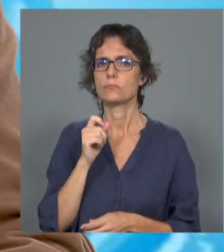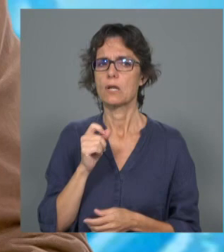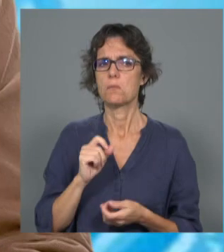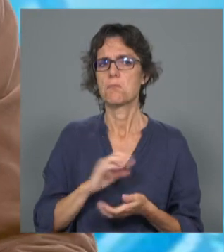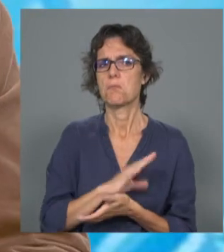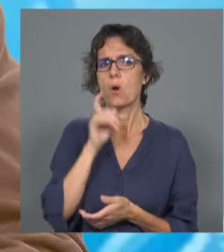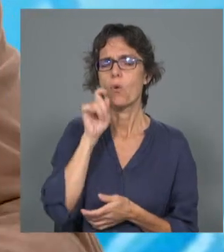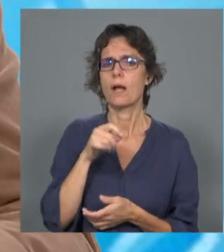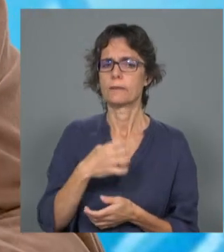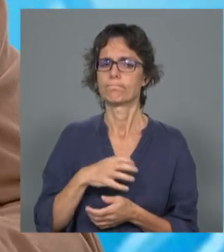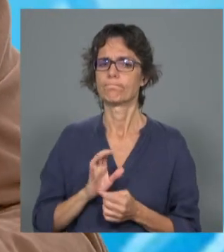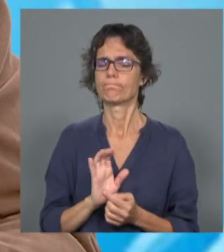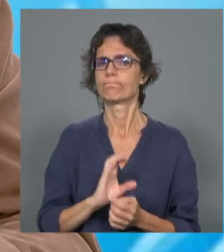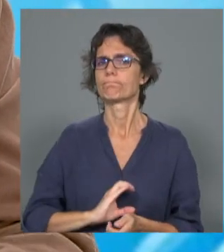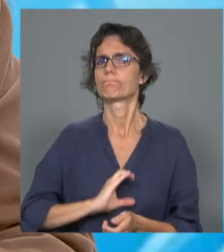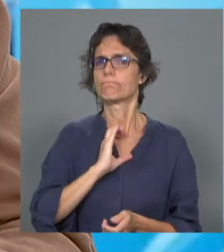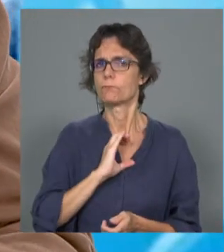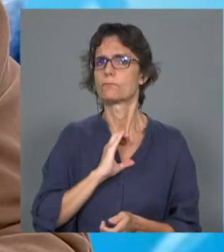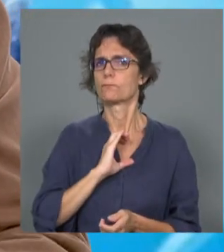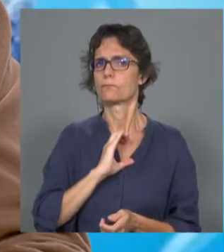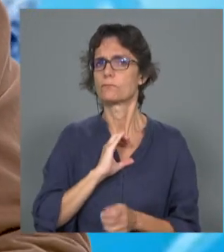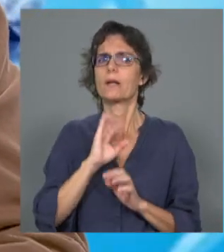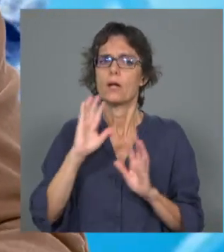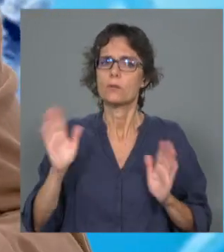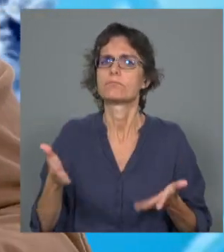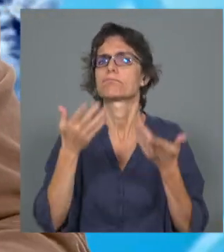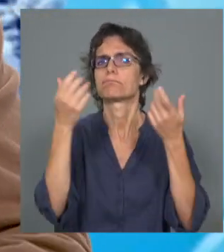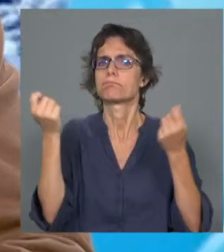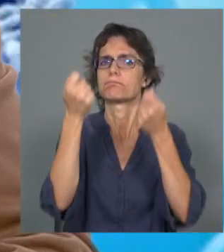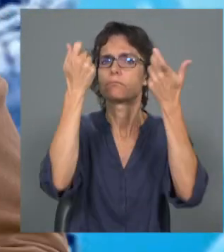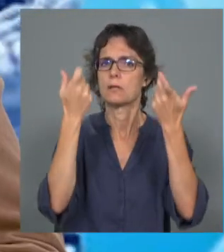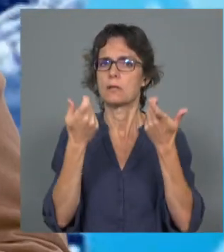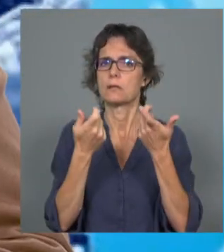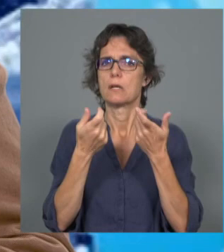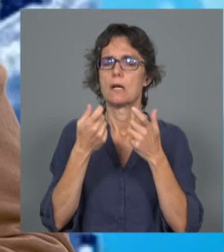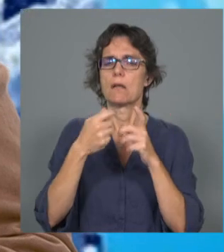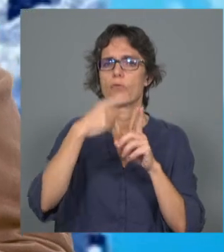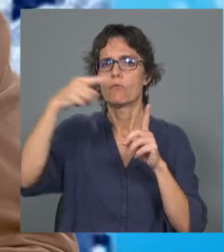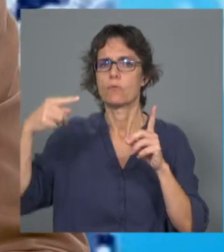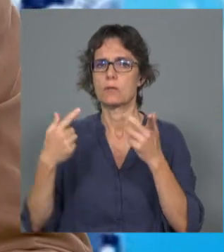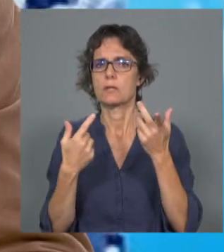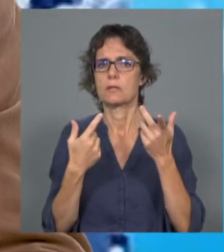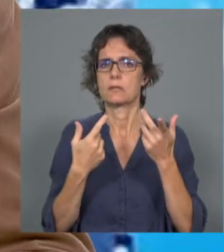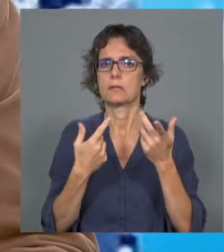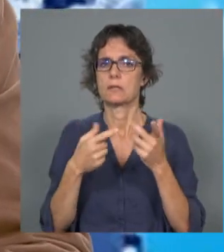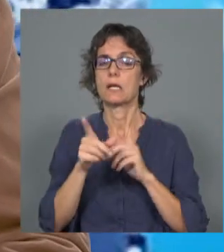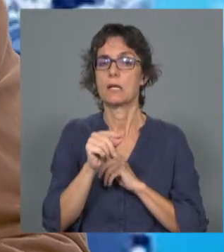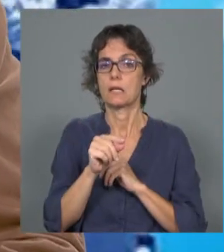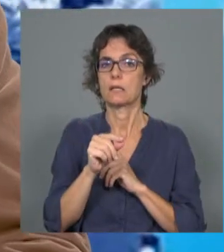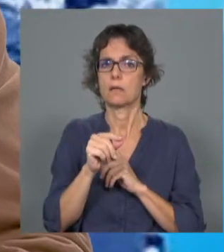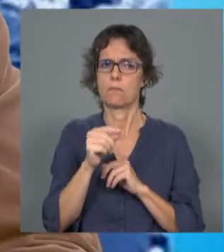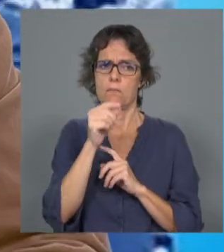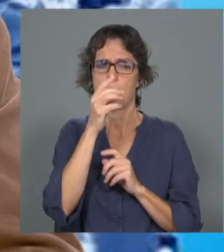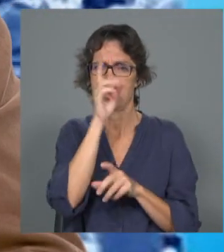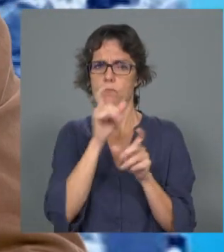vamos chamar-lhe assim. Naturalmente, há uma dose de propaganda nessa confiança, nos números que transmitem, mostra contenção por parte dos governantes.